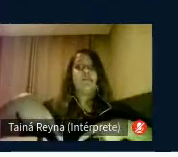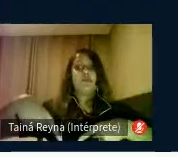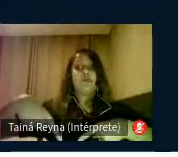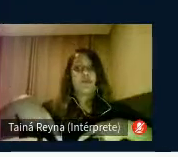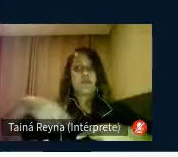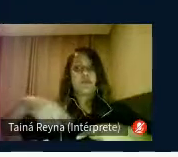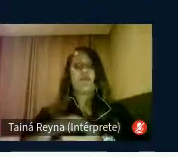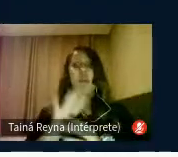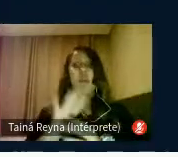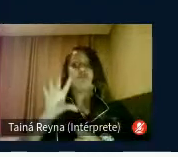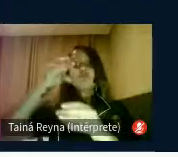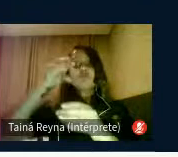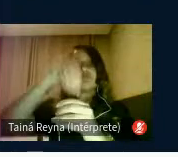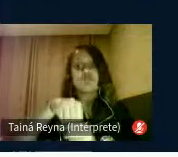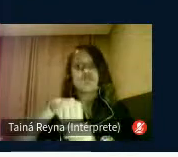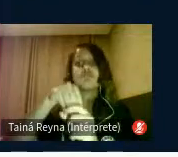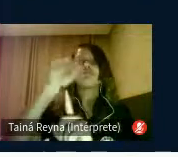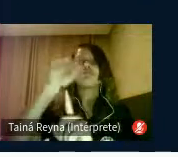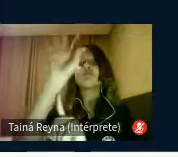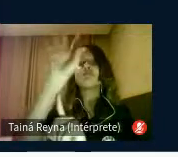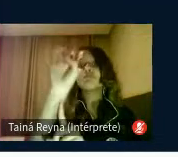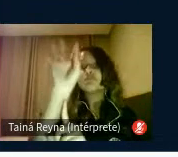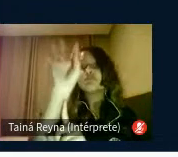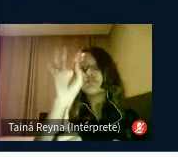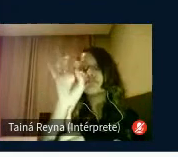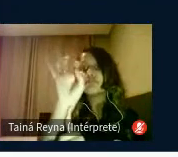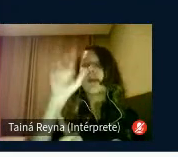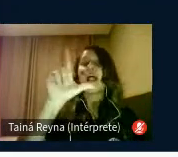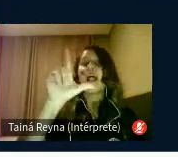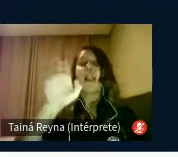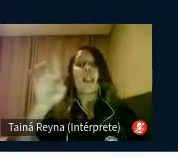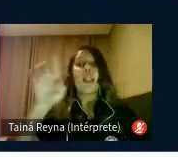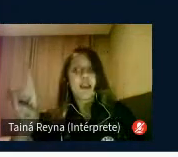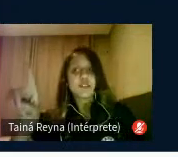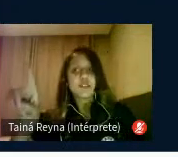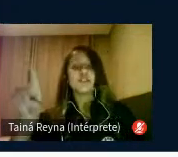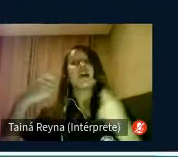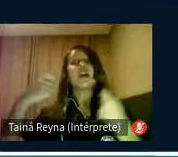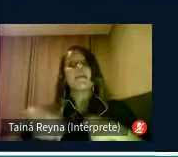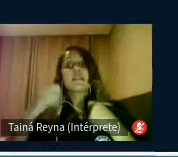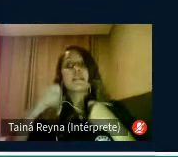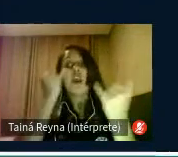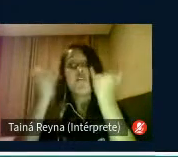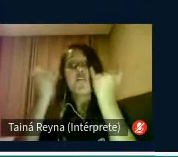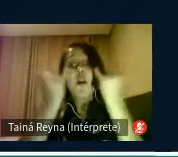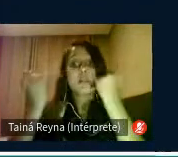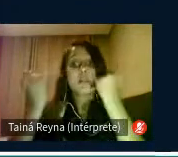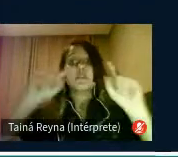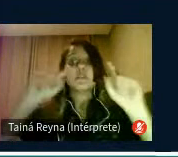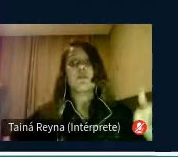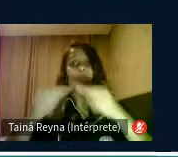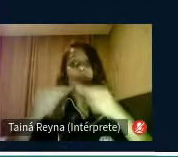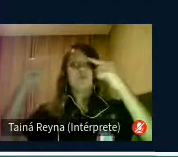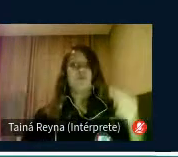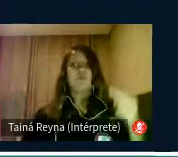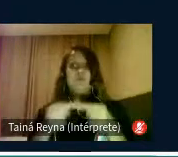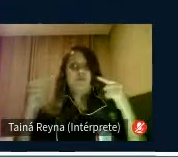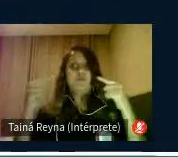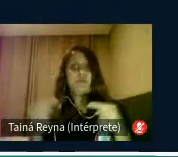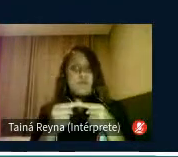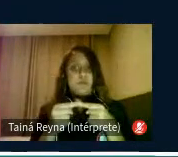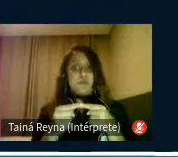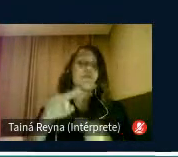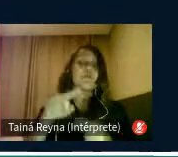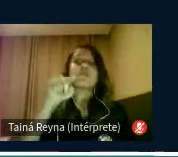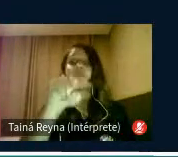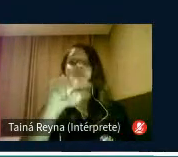tá? Que seja possível de acordo com as informações, com os valores que ele deu. Para essa questão, a gente vai usar alguns conceitos